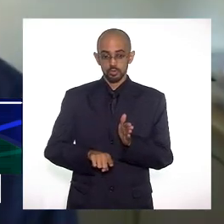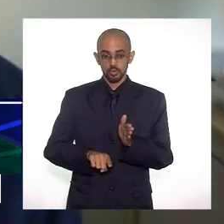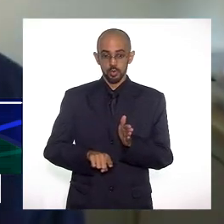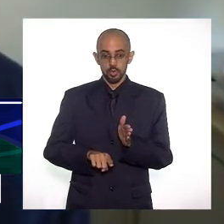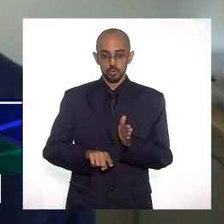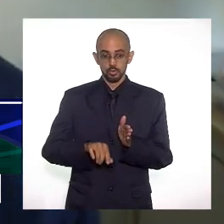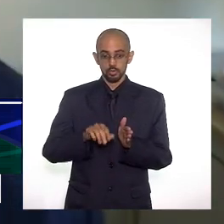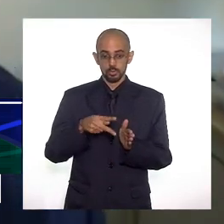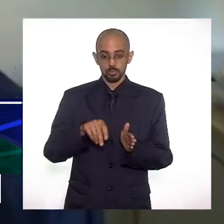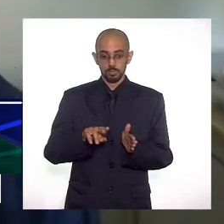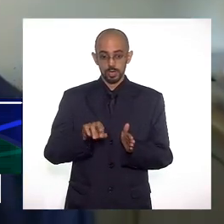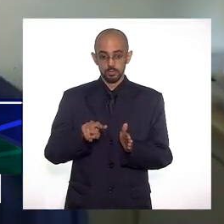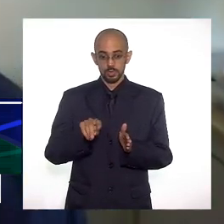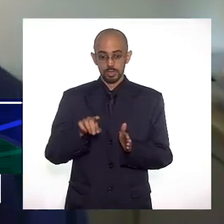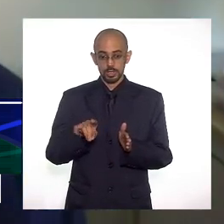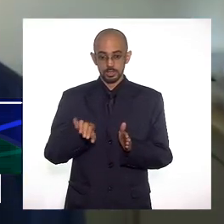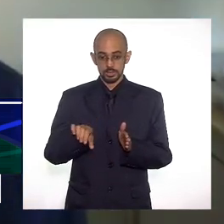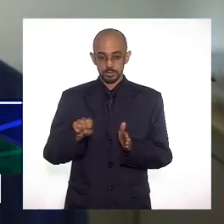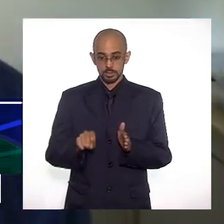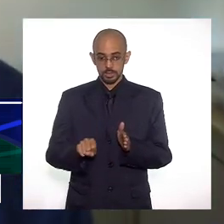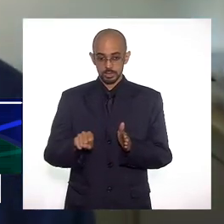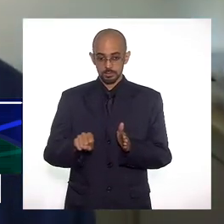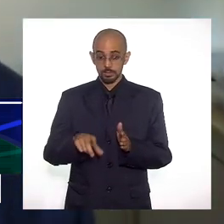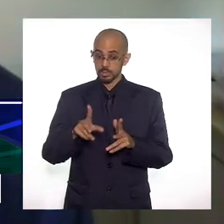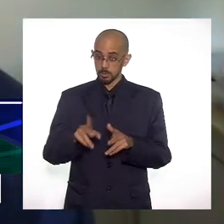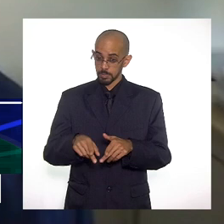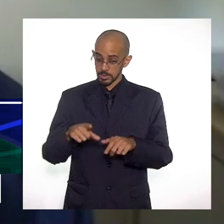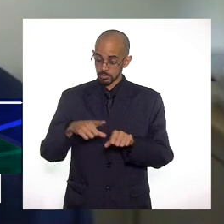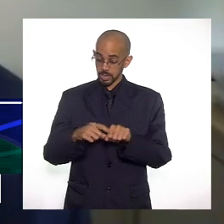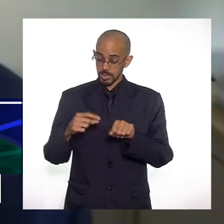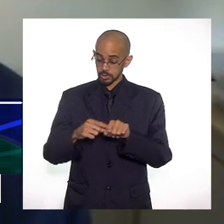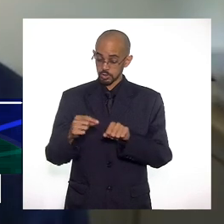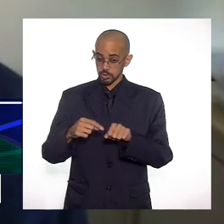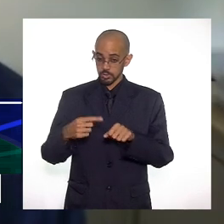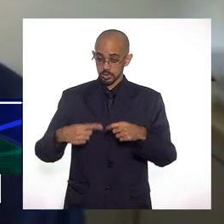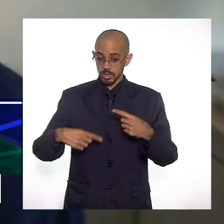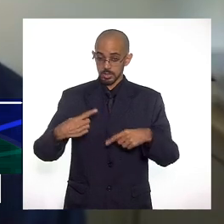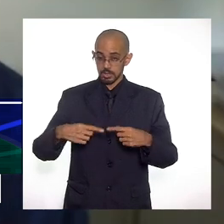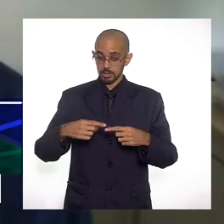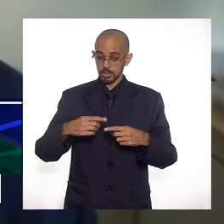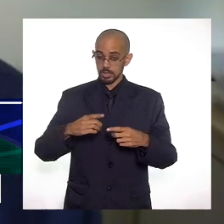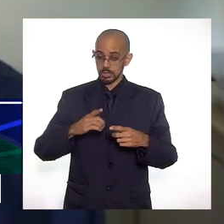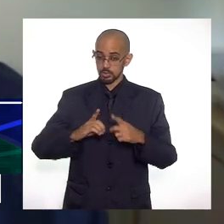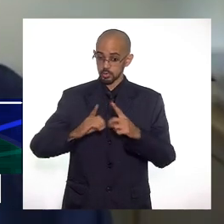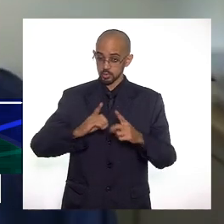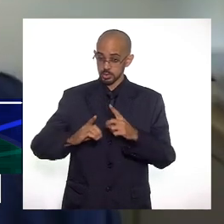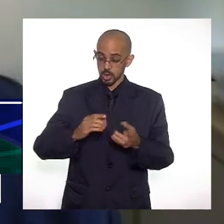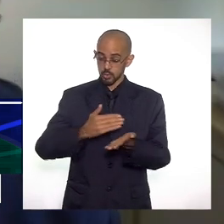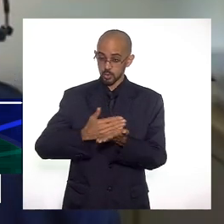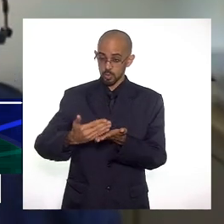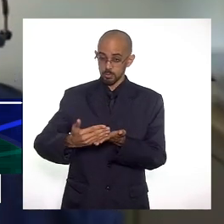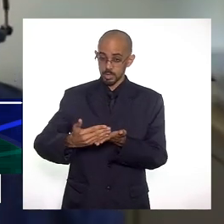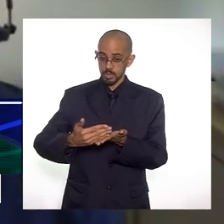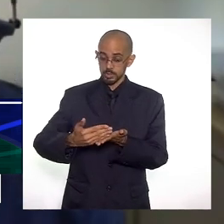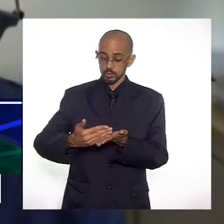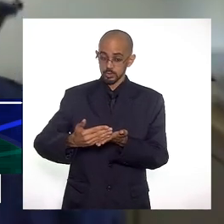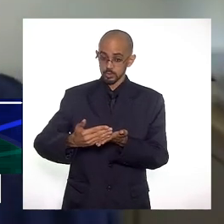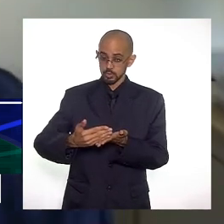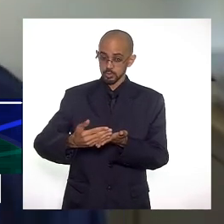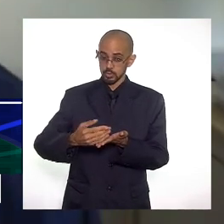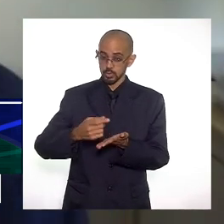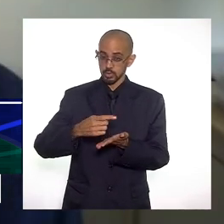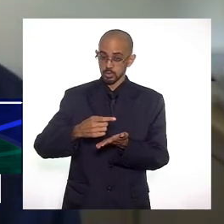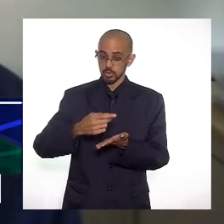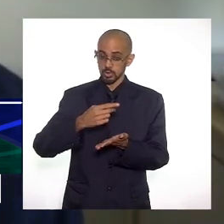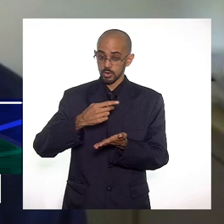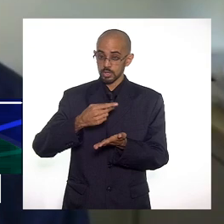previdência. Aliás, o mesmo artigo, que lá na discussão inicial tinha sido citado numa possível